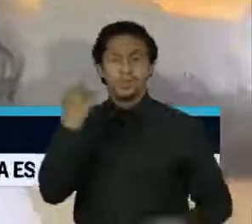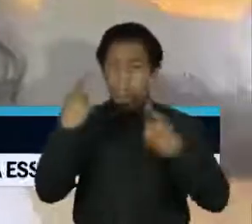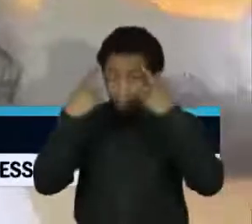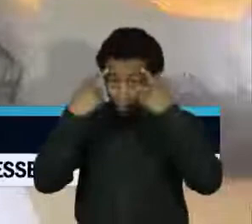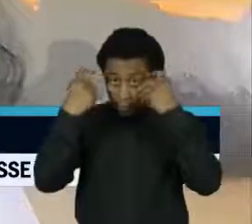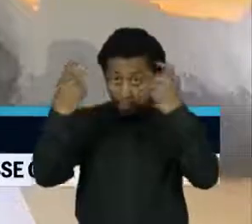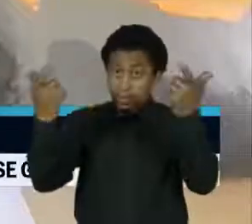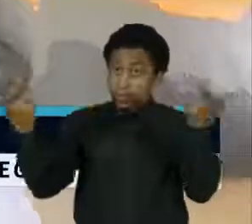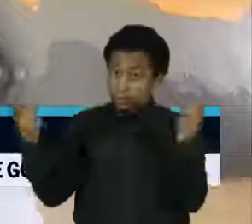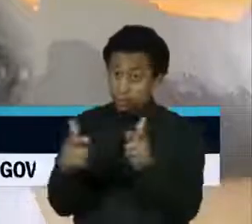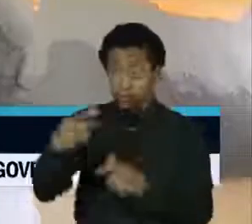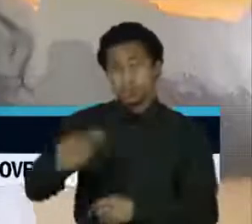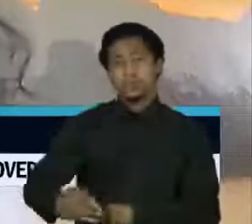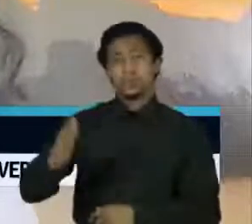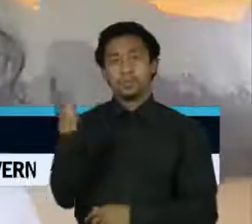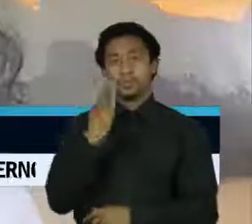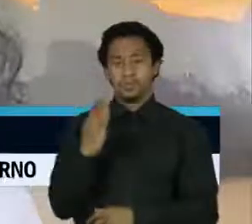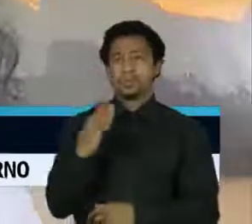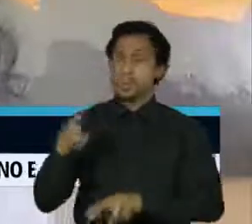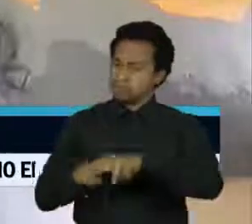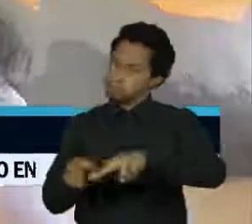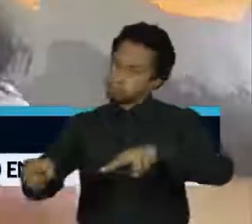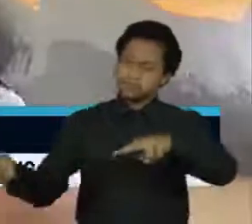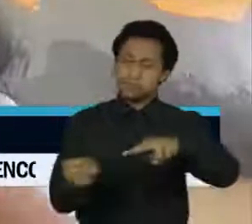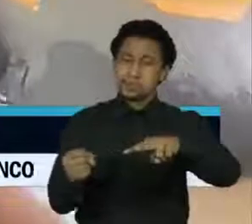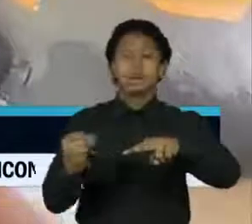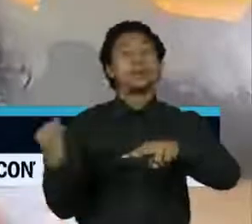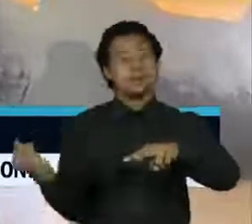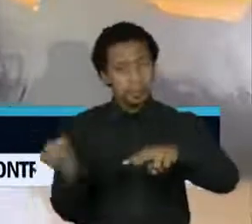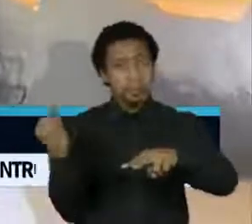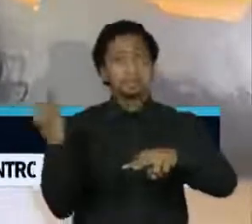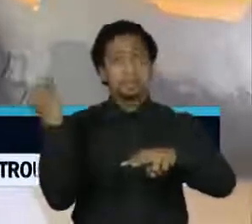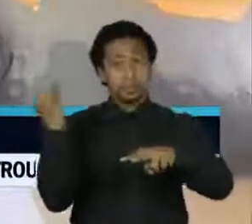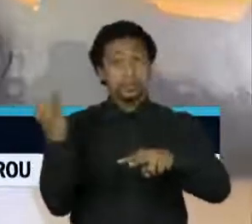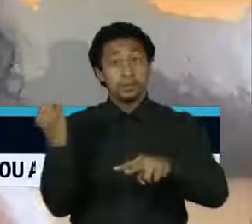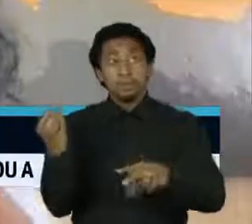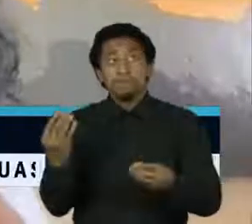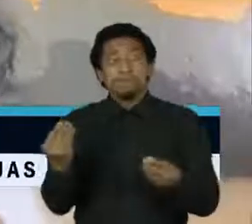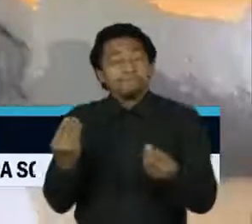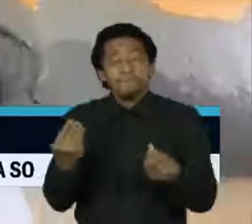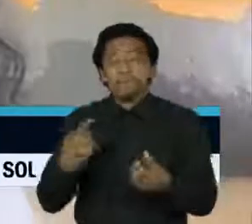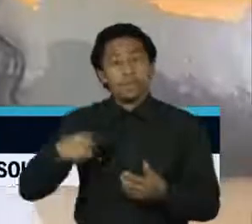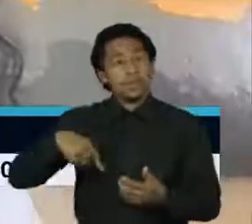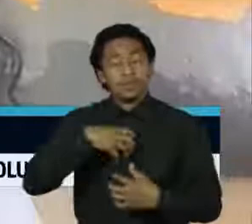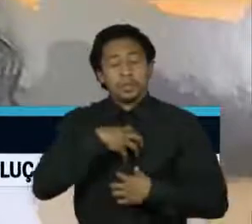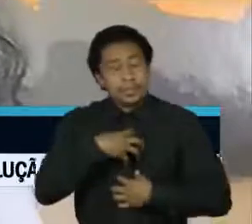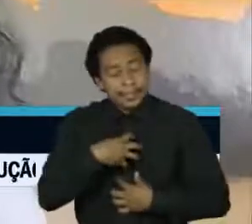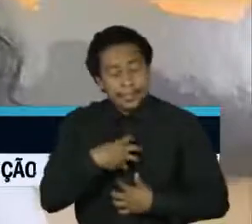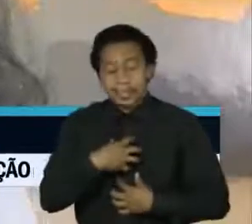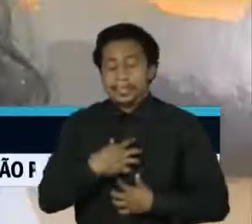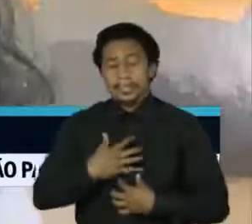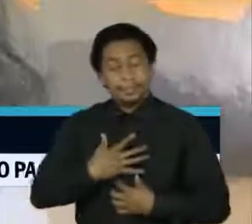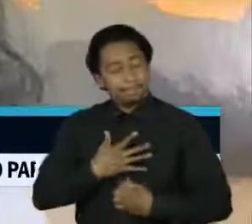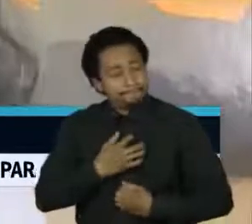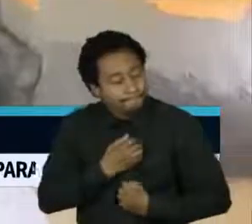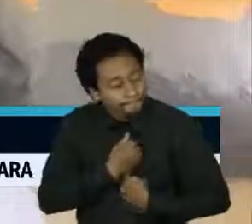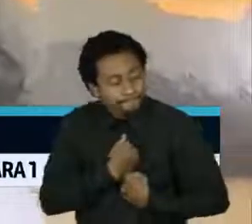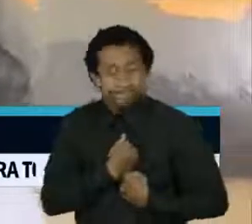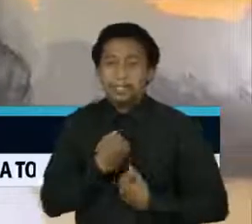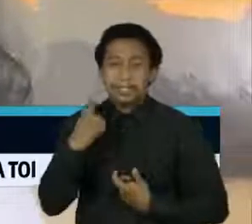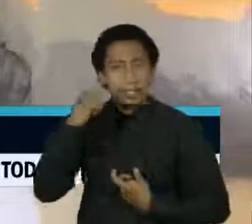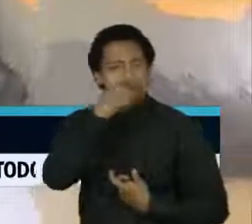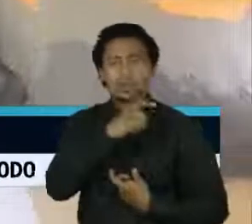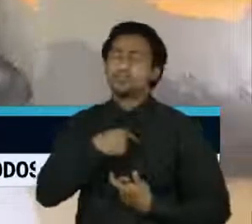violência no Brasil isso é muito importante então para gente é angustiante e